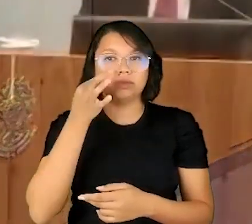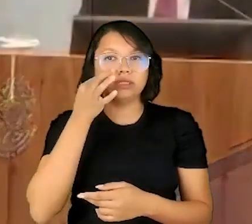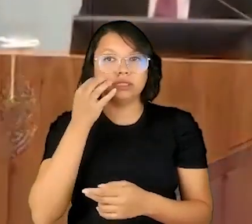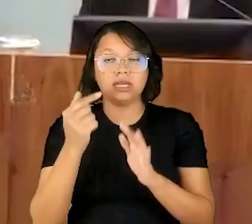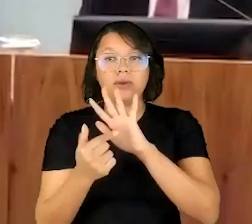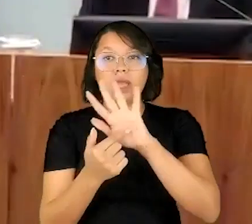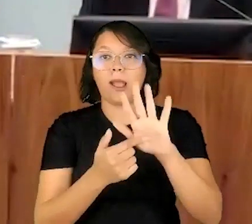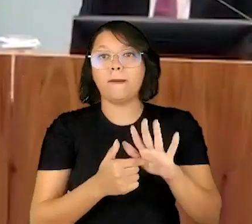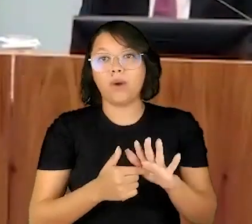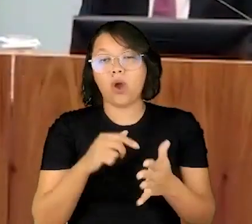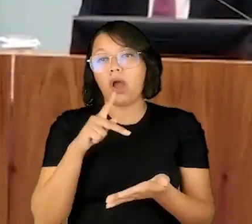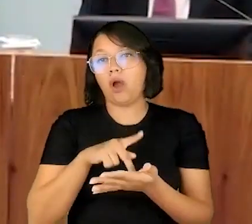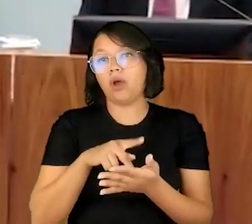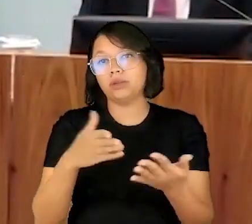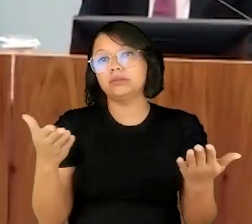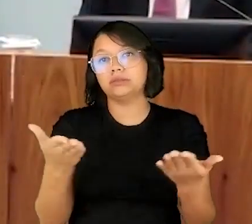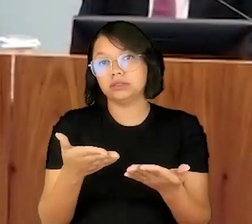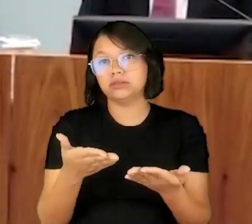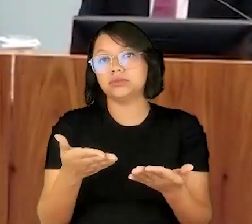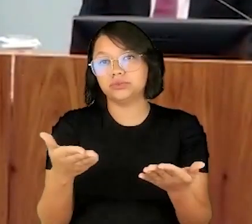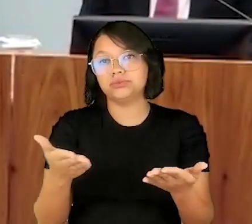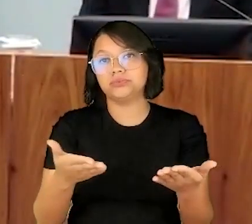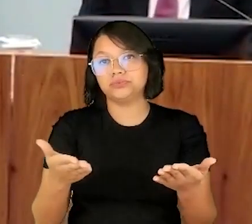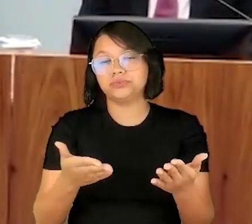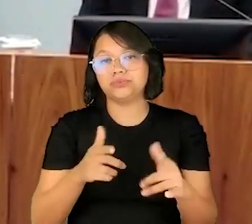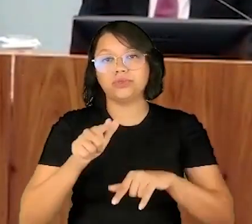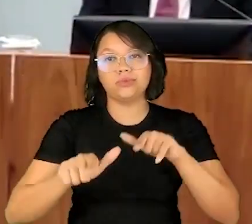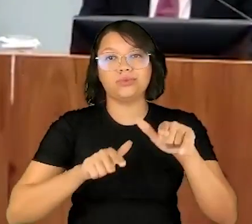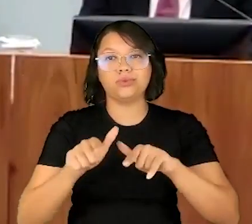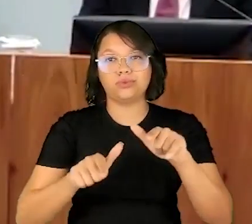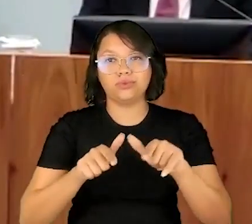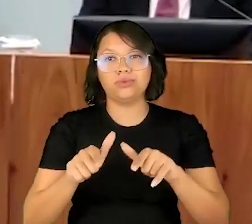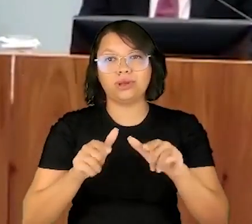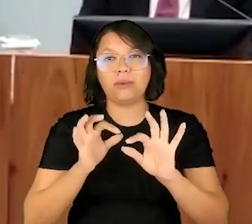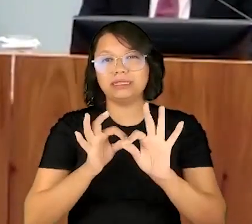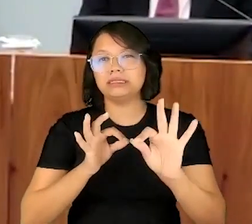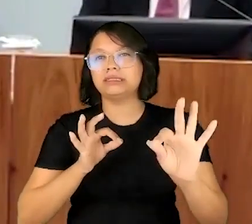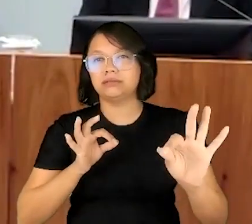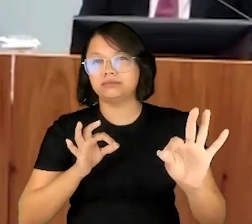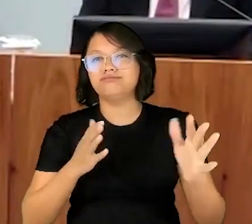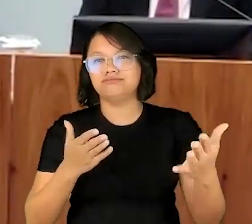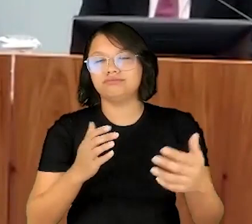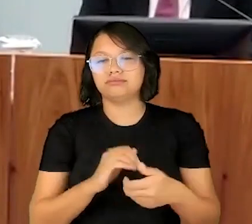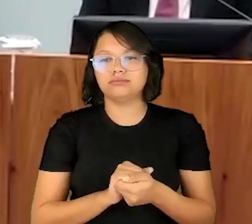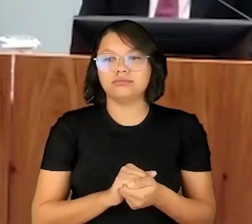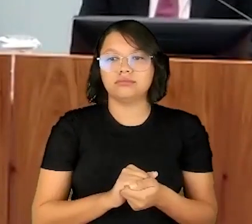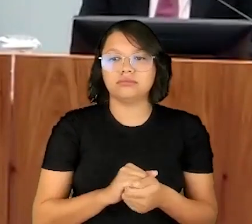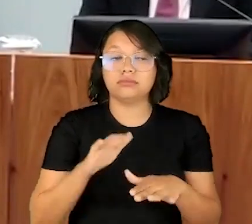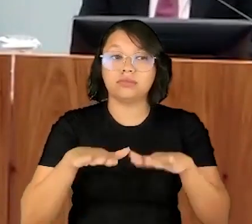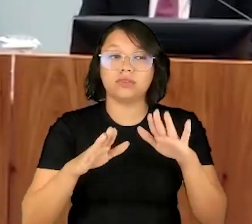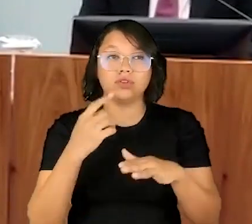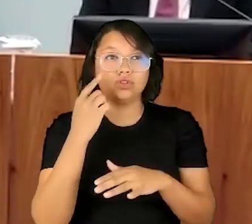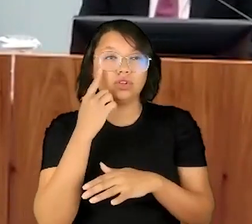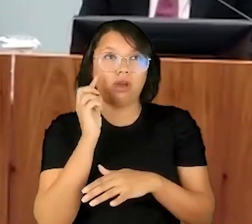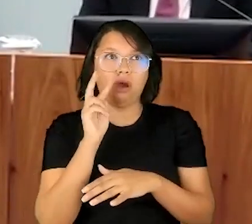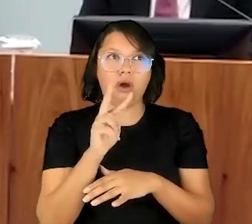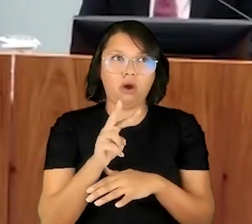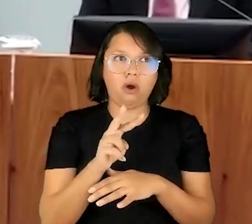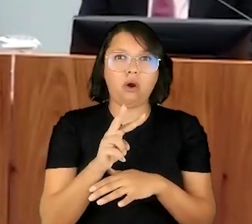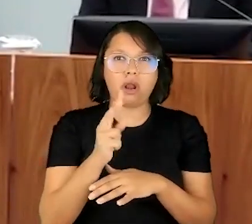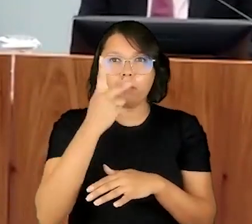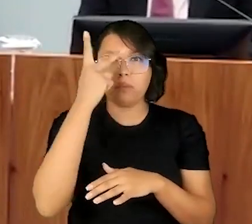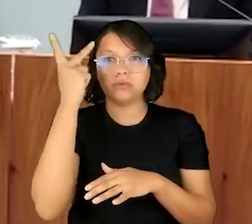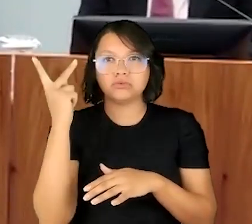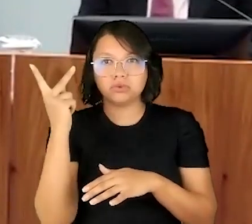realidade hoje de realmente estarmos trabalhando à distância. Então, às vezes nós ficamos aqui, olhamos um público assim, não muito grande, mas na